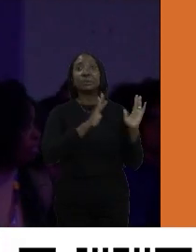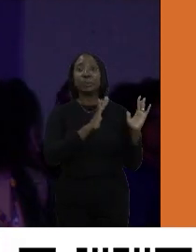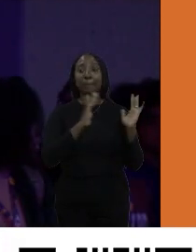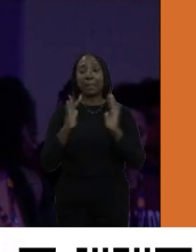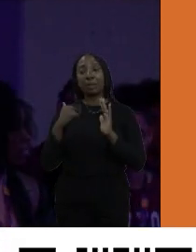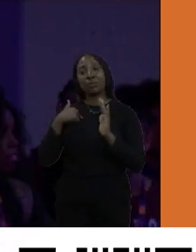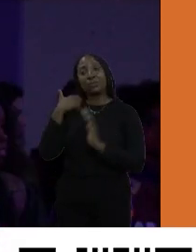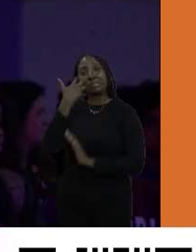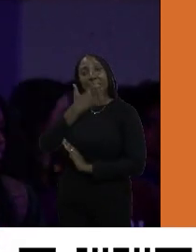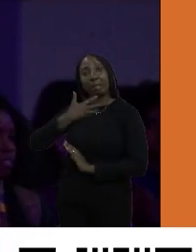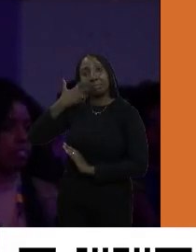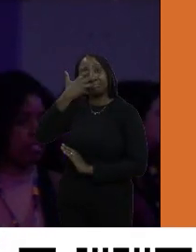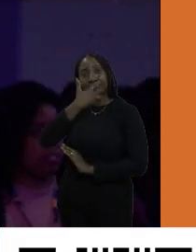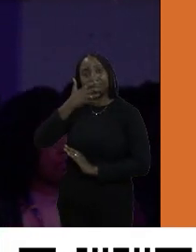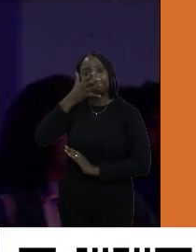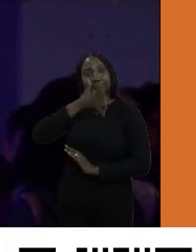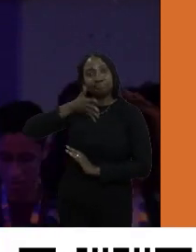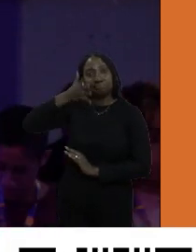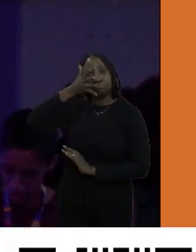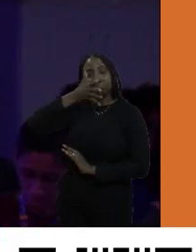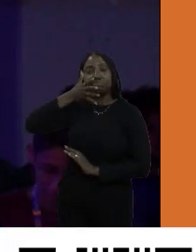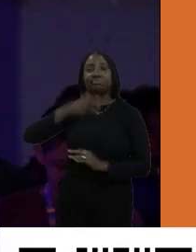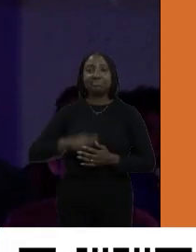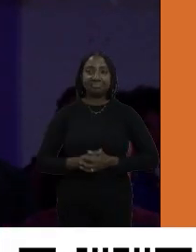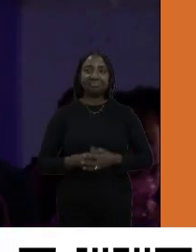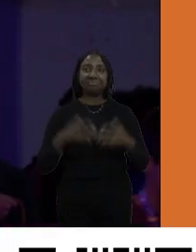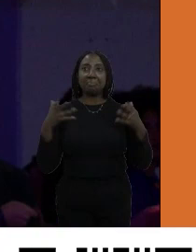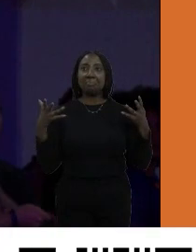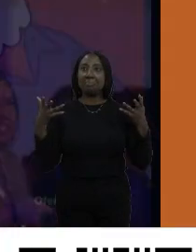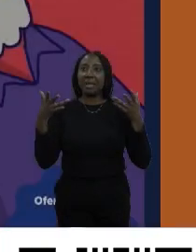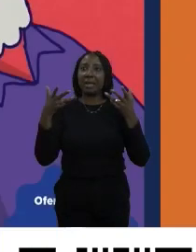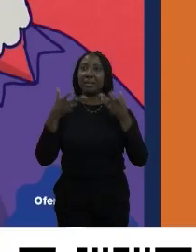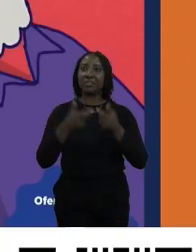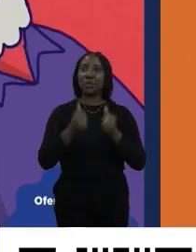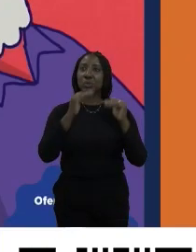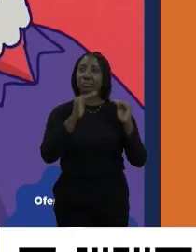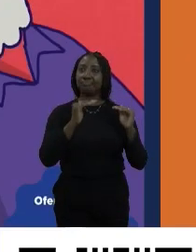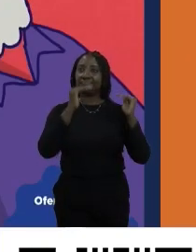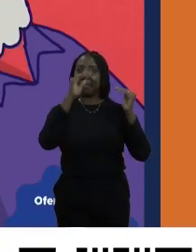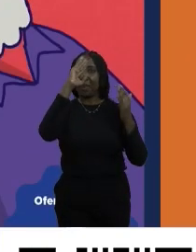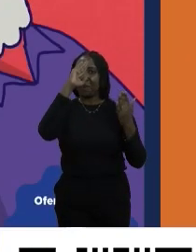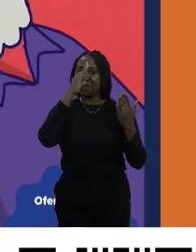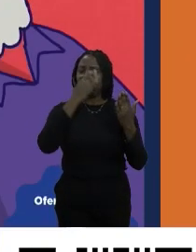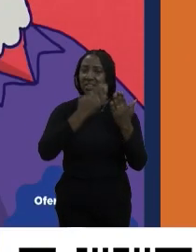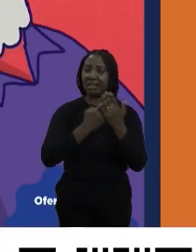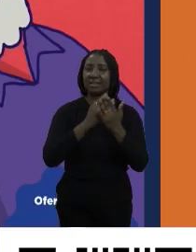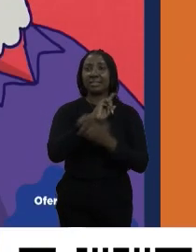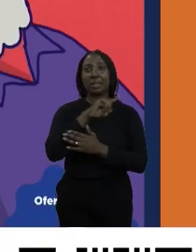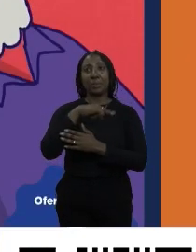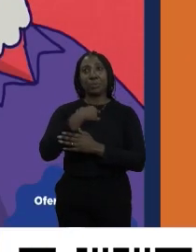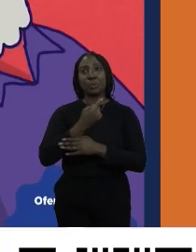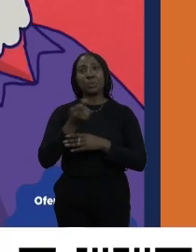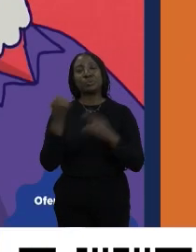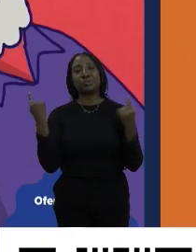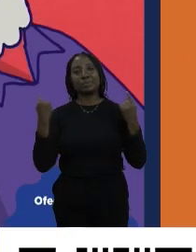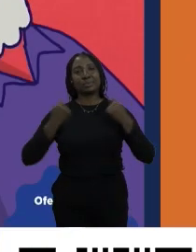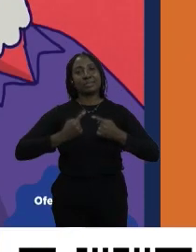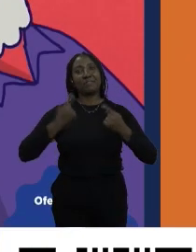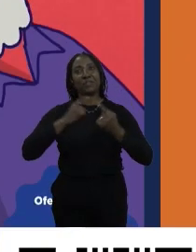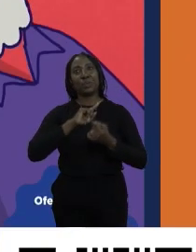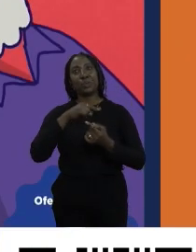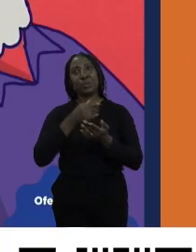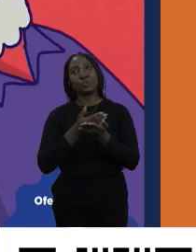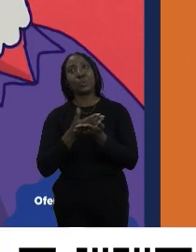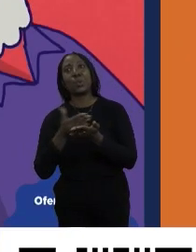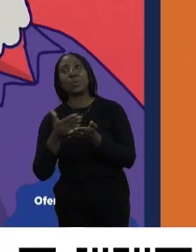Só? Eu sei. Por isso pouquinho. Que, olha lá. Excelência, confiança no começo, né? Porque é o grande desafio nosso, quando a gente tá começando, a